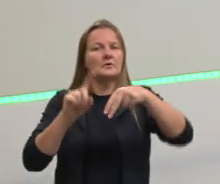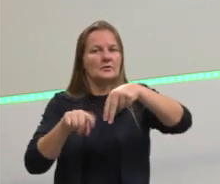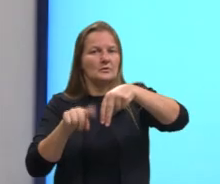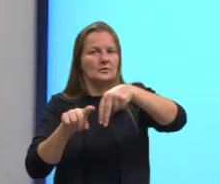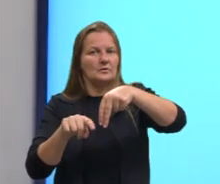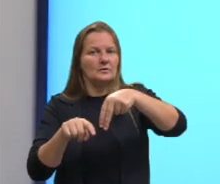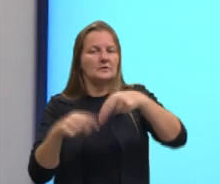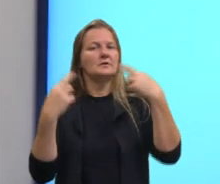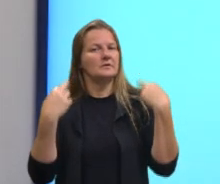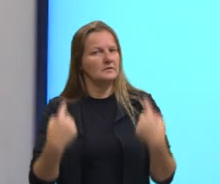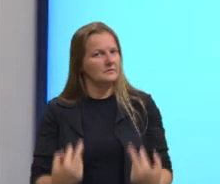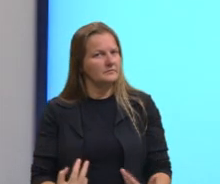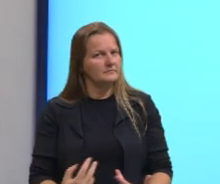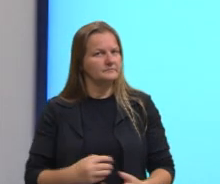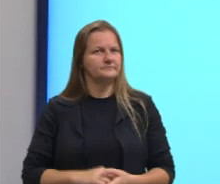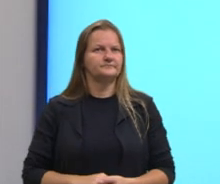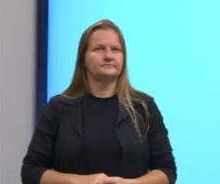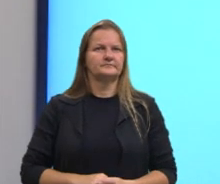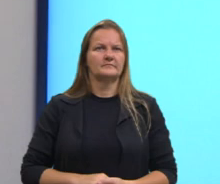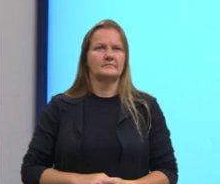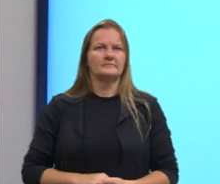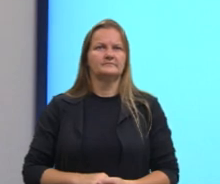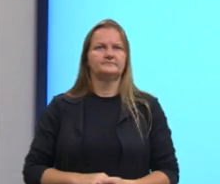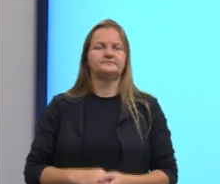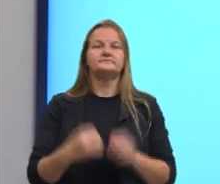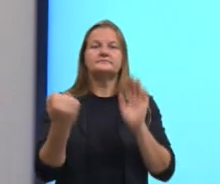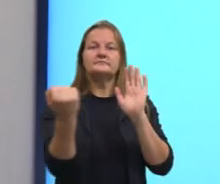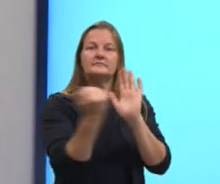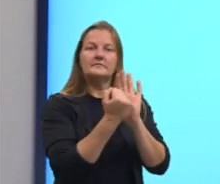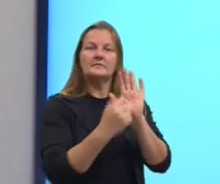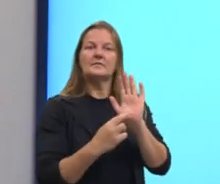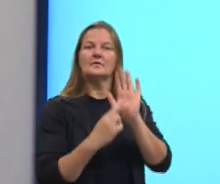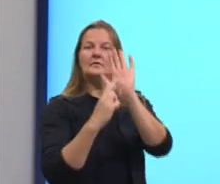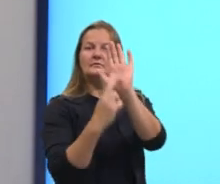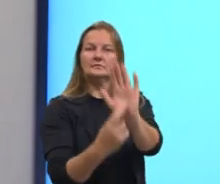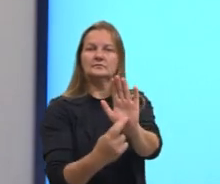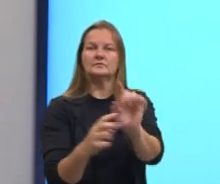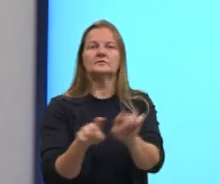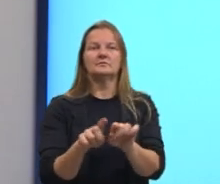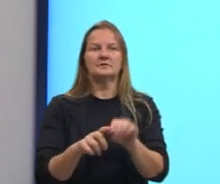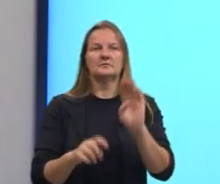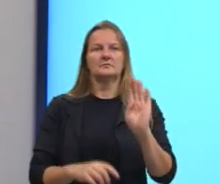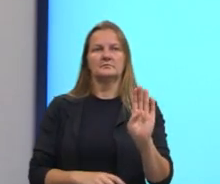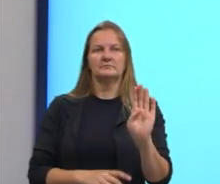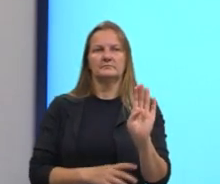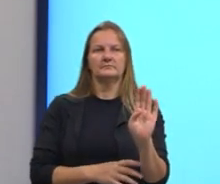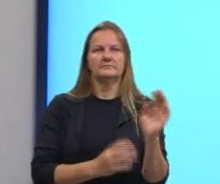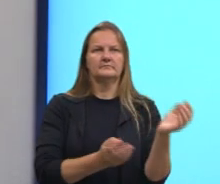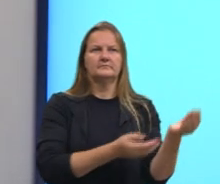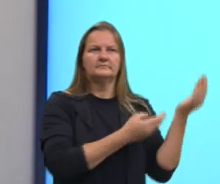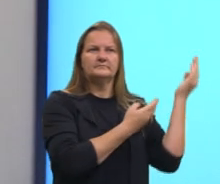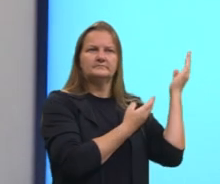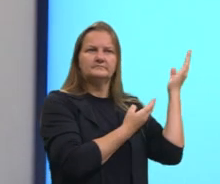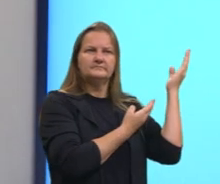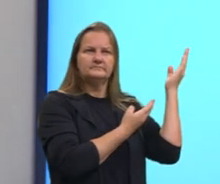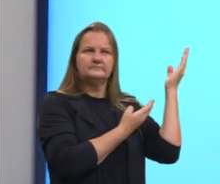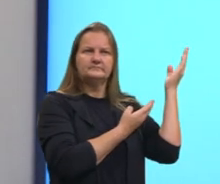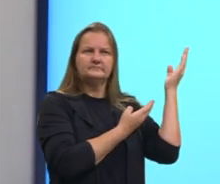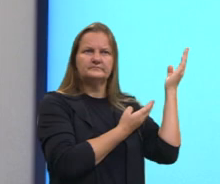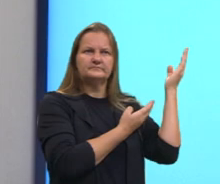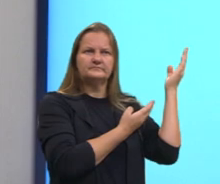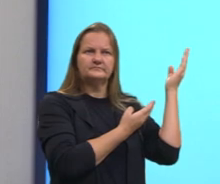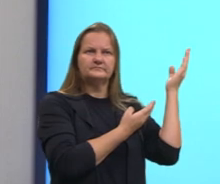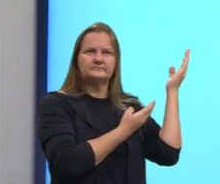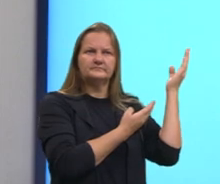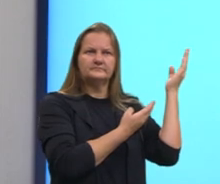valores de n naturais outra forma de representar o mesmo conjunto B é o seguinte x